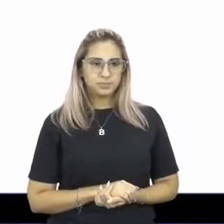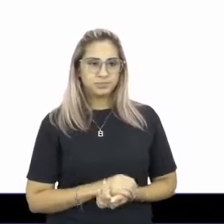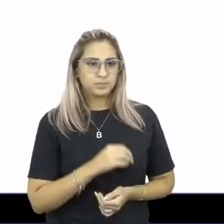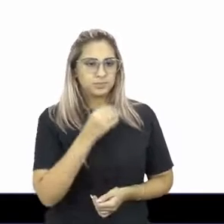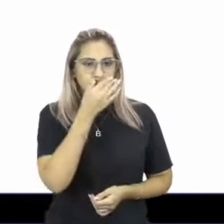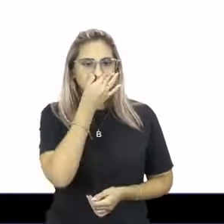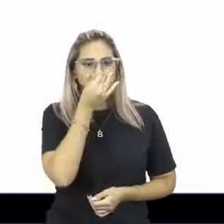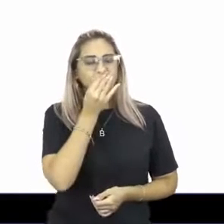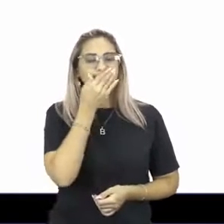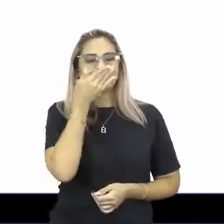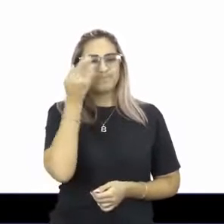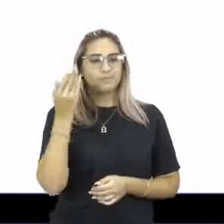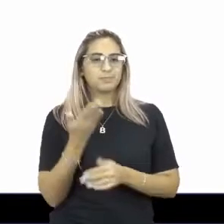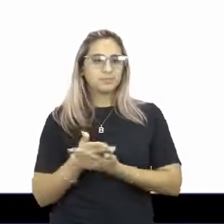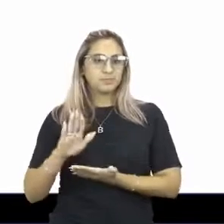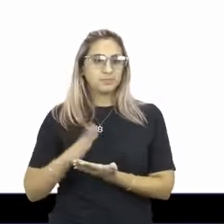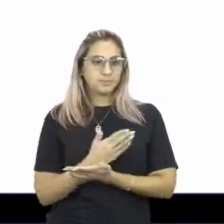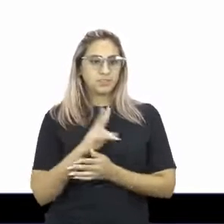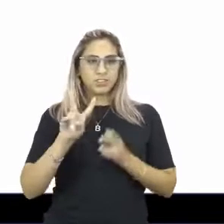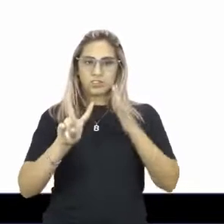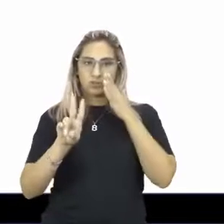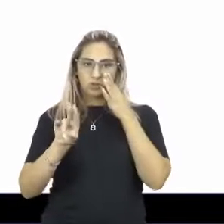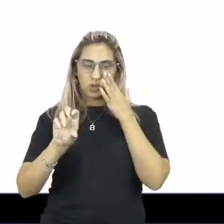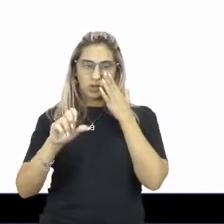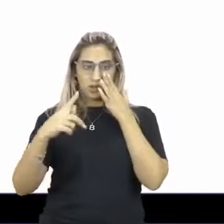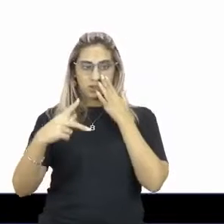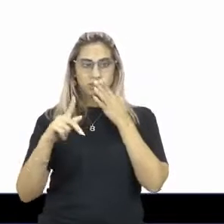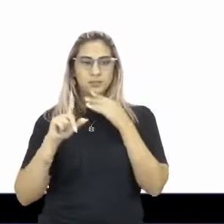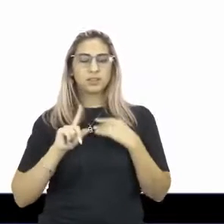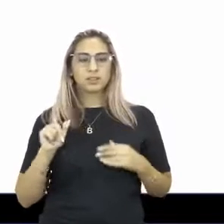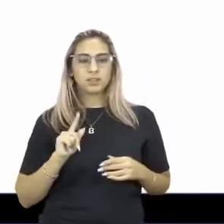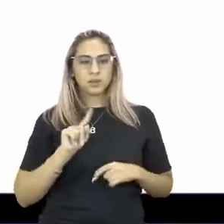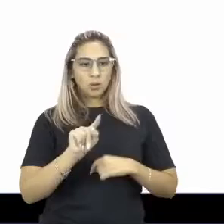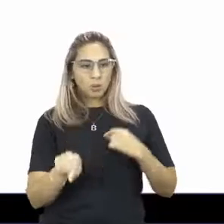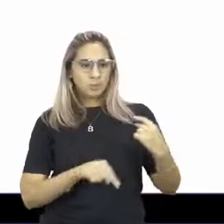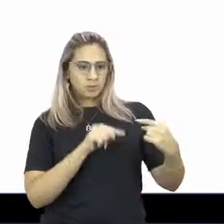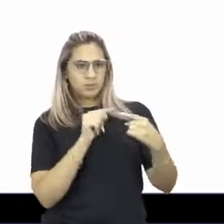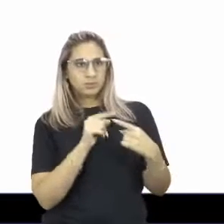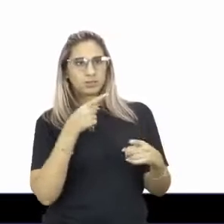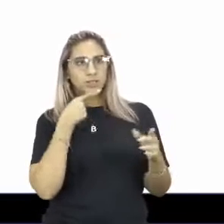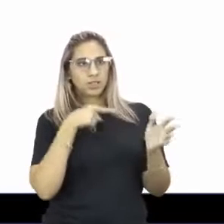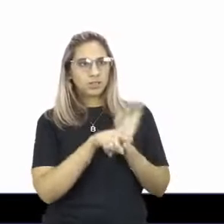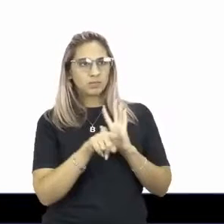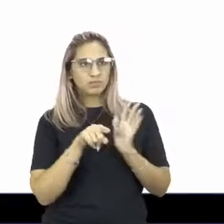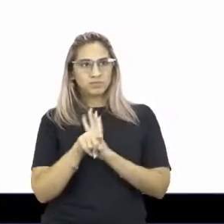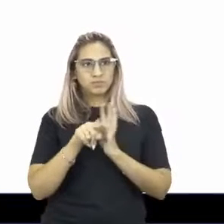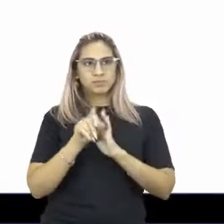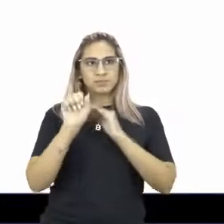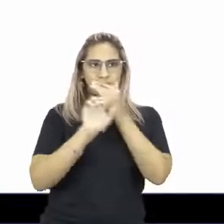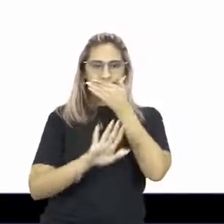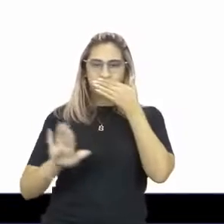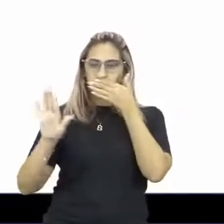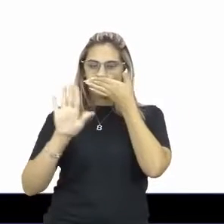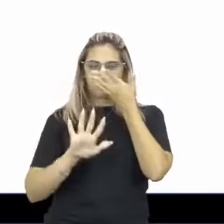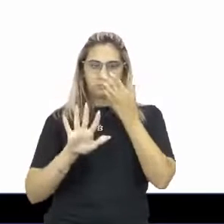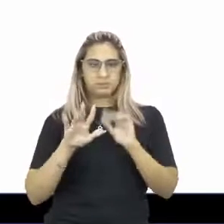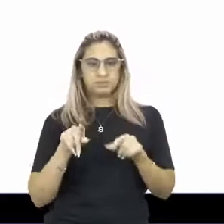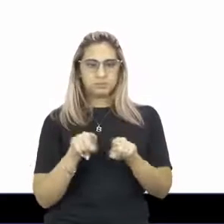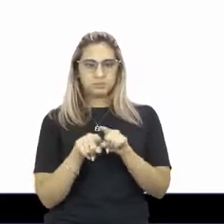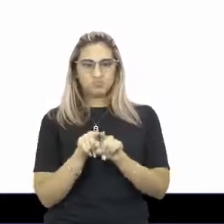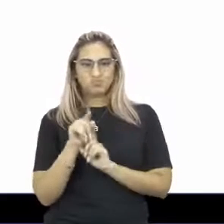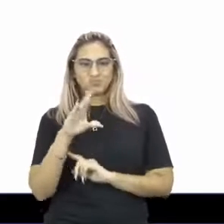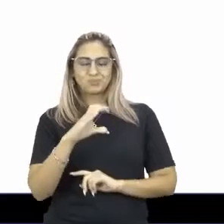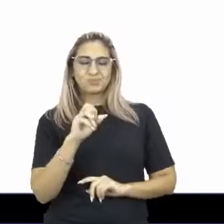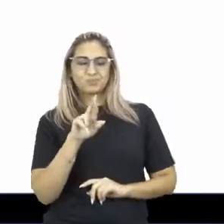uma separação, porque no concurso VUNESP, se você tinha o objetivo de ter um cargo efetivo no Estado, o